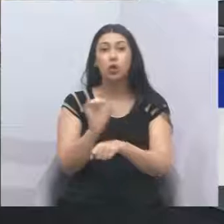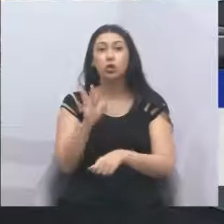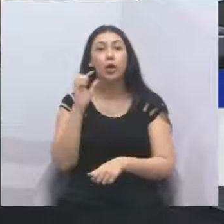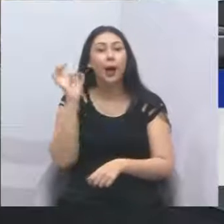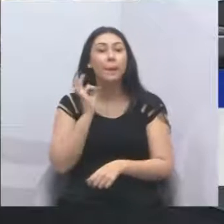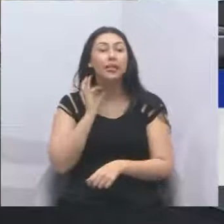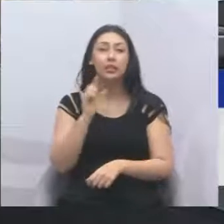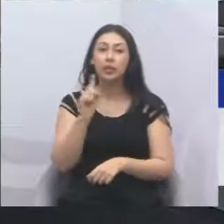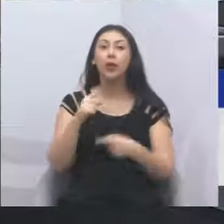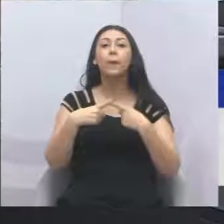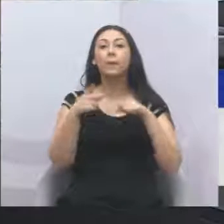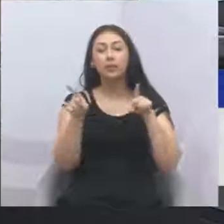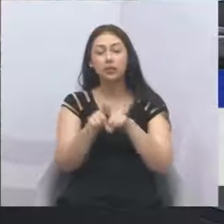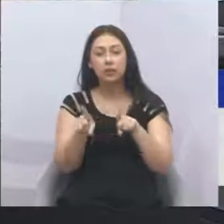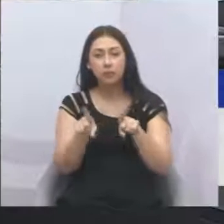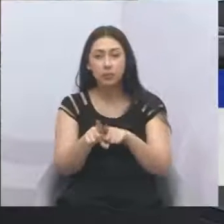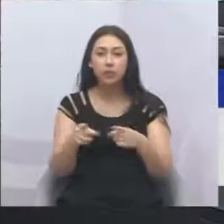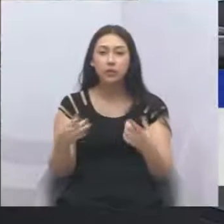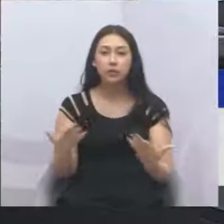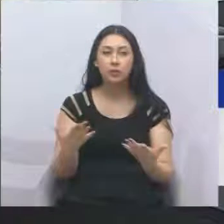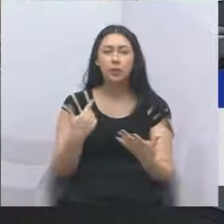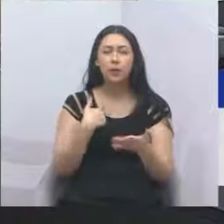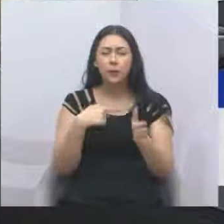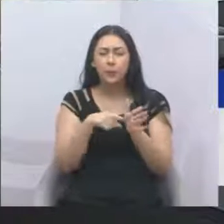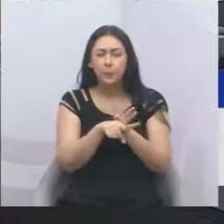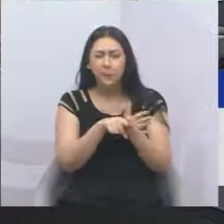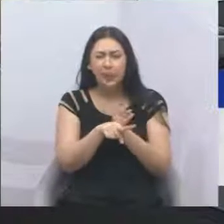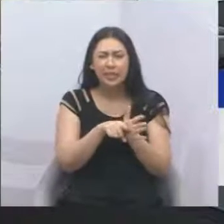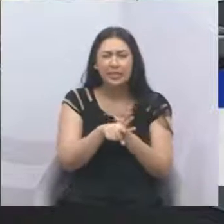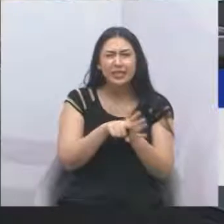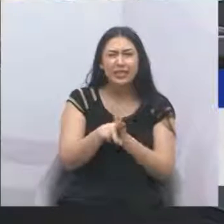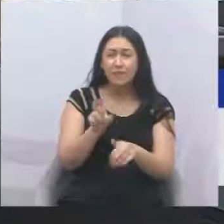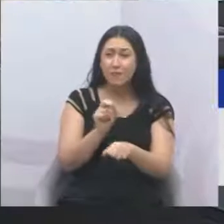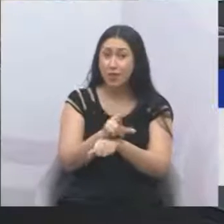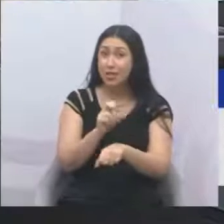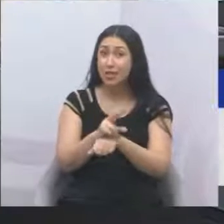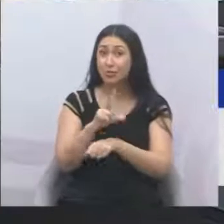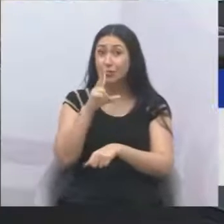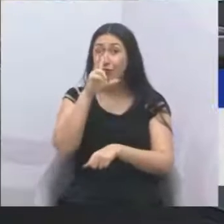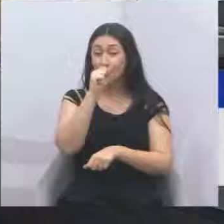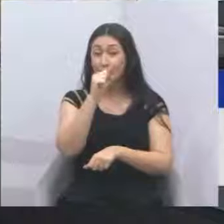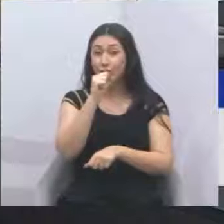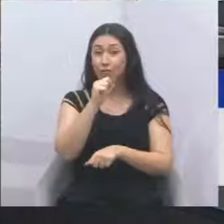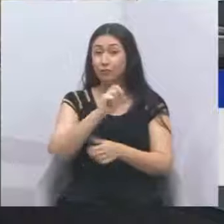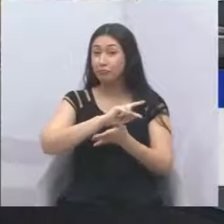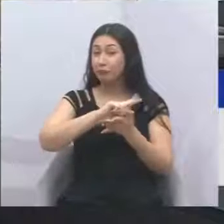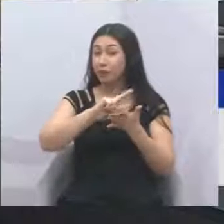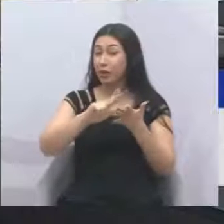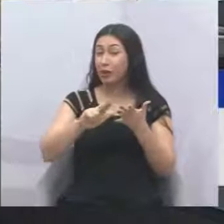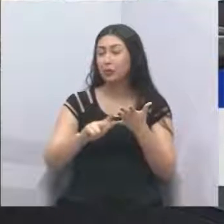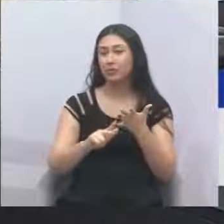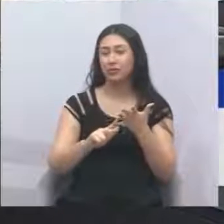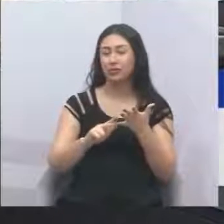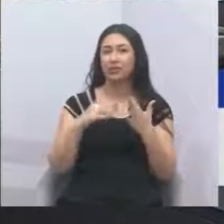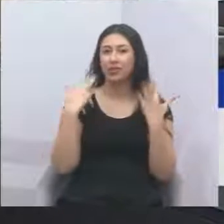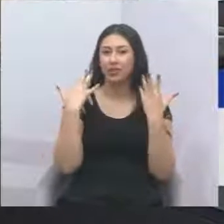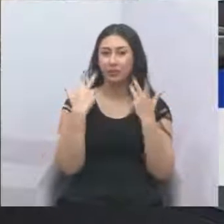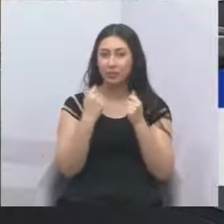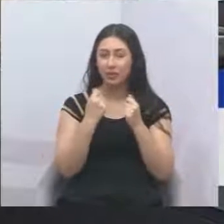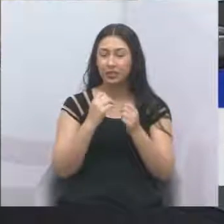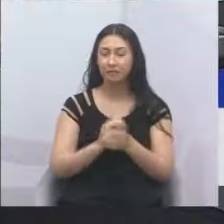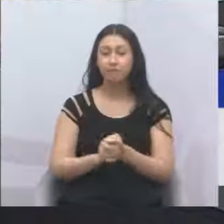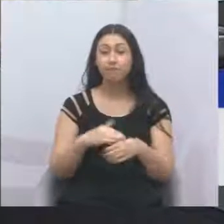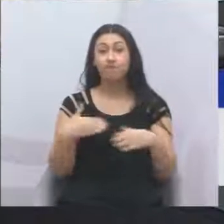abelhas, também, eu estava pesquisando, né, ela é muito tóxica também para beija-flores e borboletas. Então, realmente,